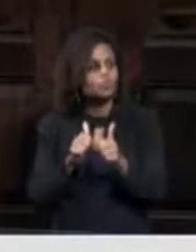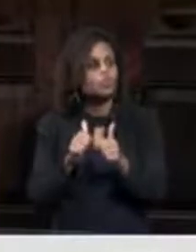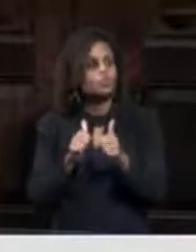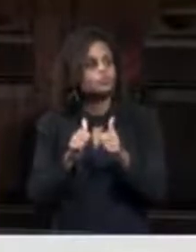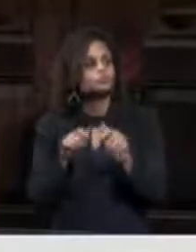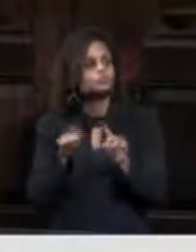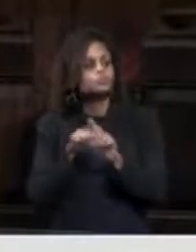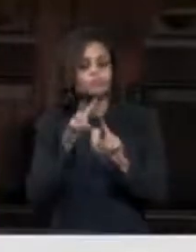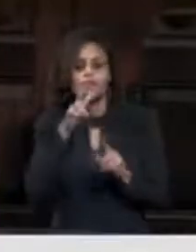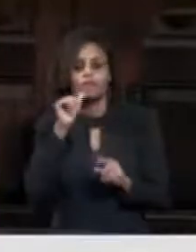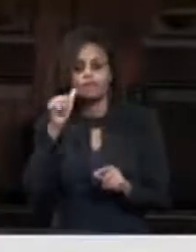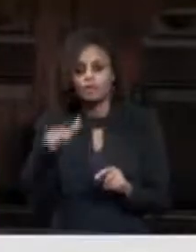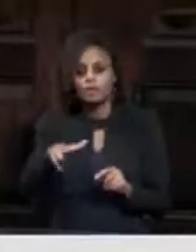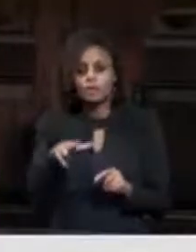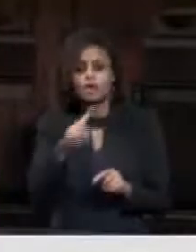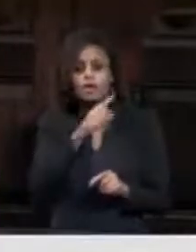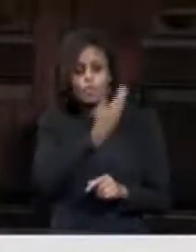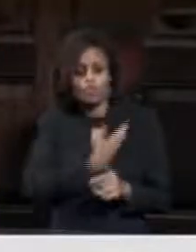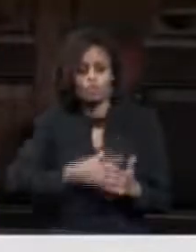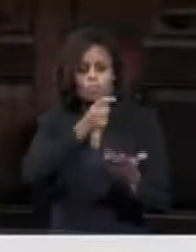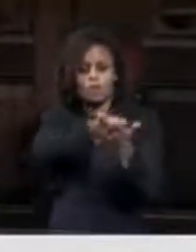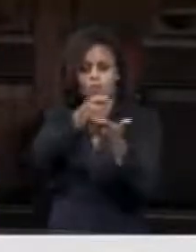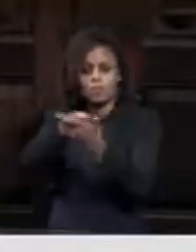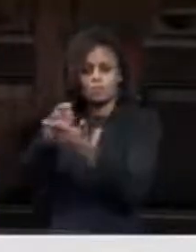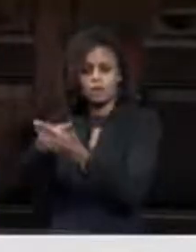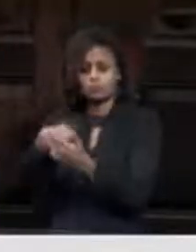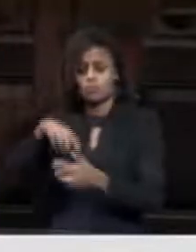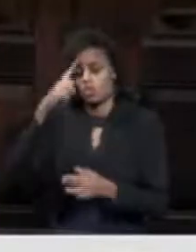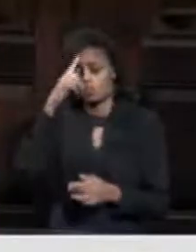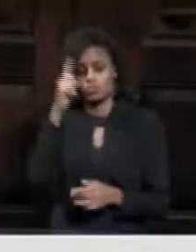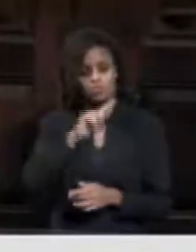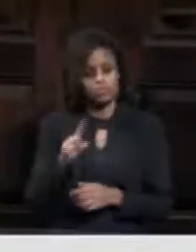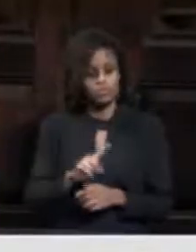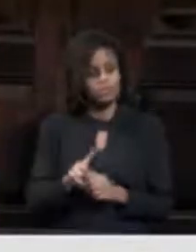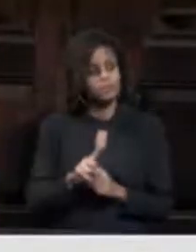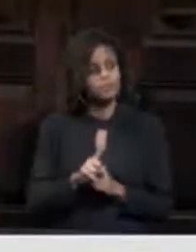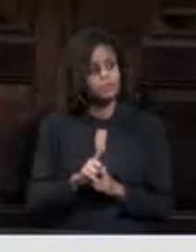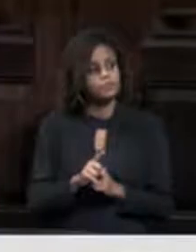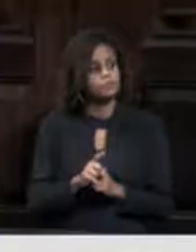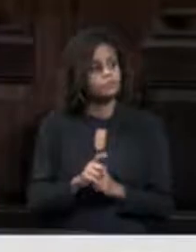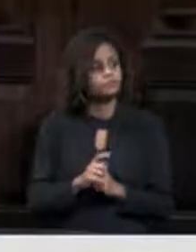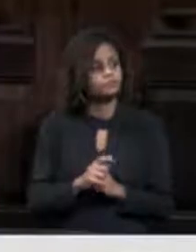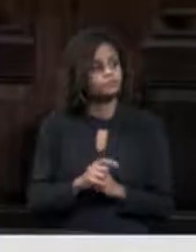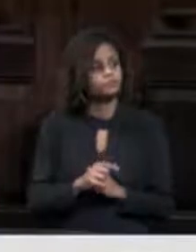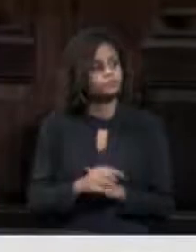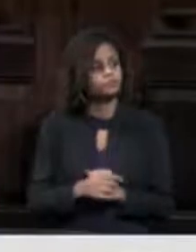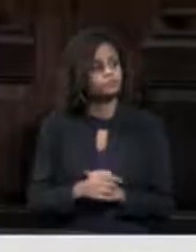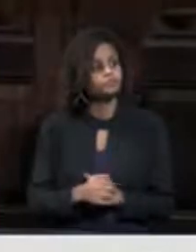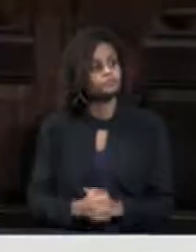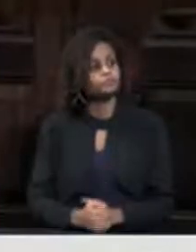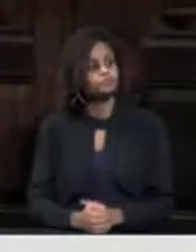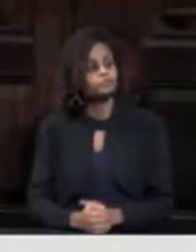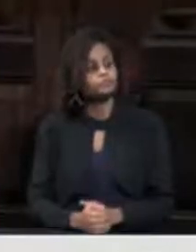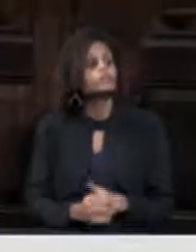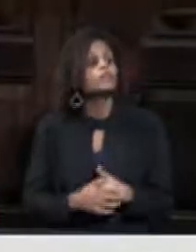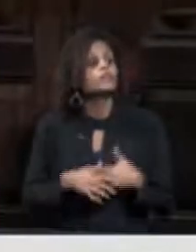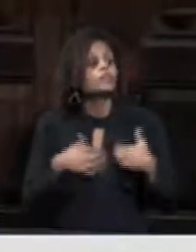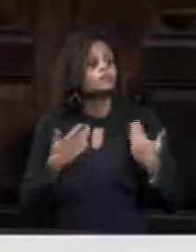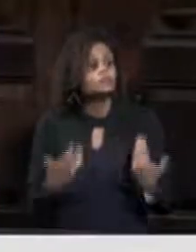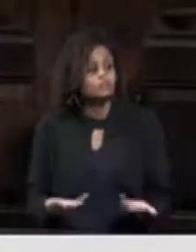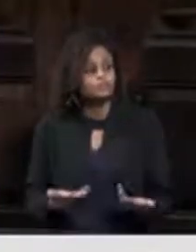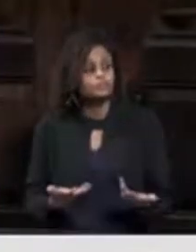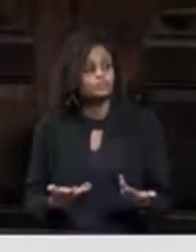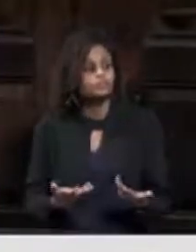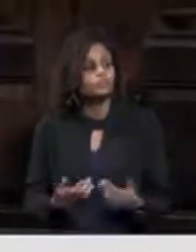van recebem de recursos públicos, que passam também pelo Caixa do Rio Cardo. Ou seja,